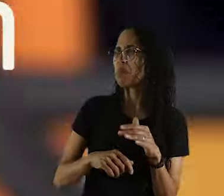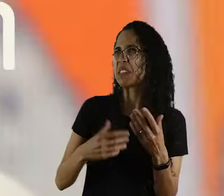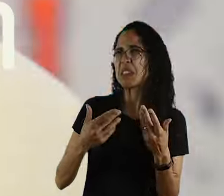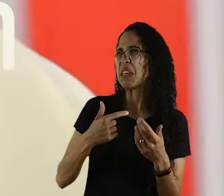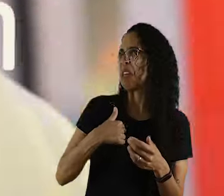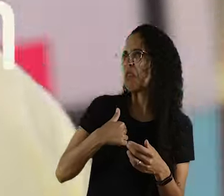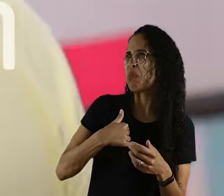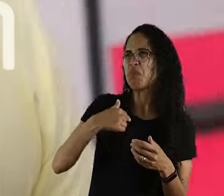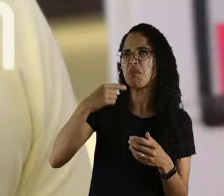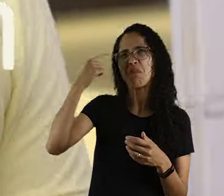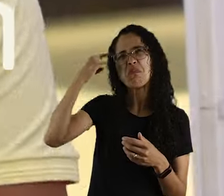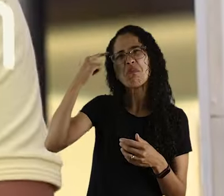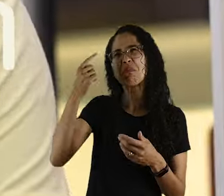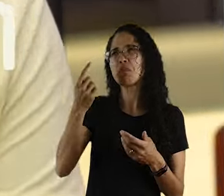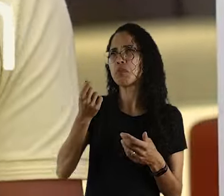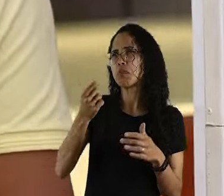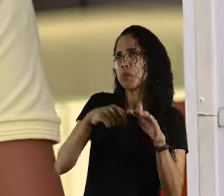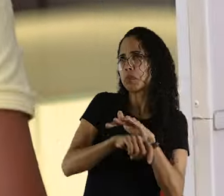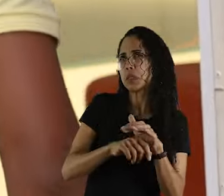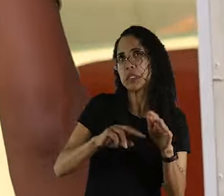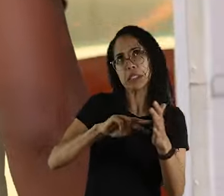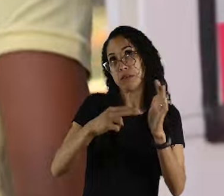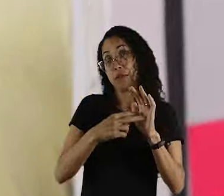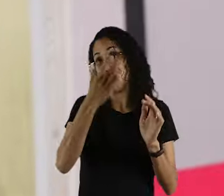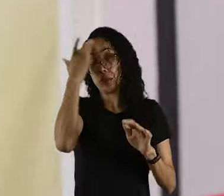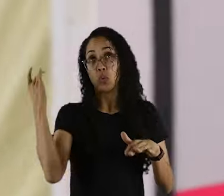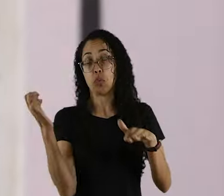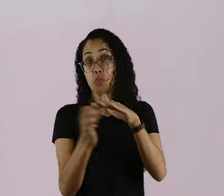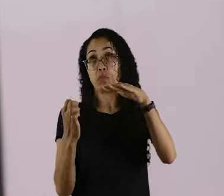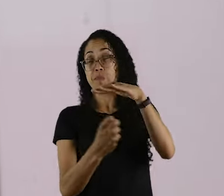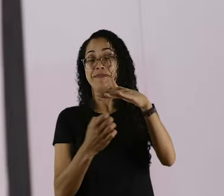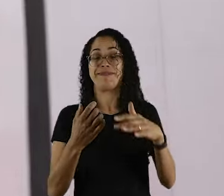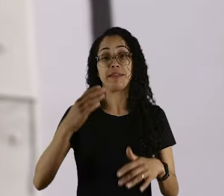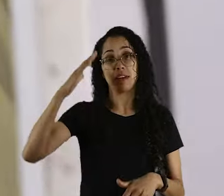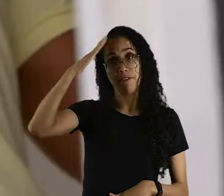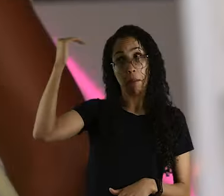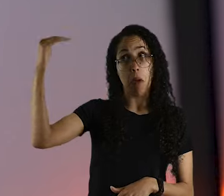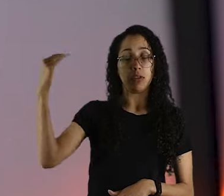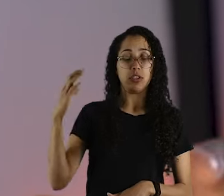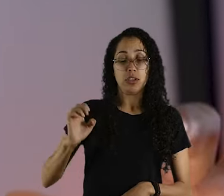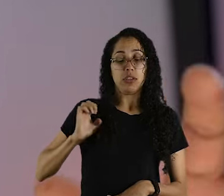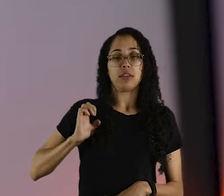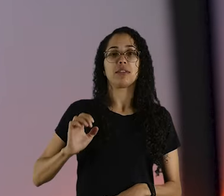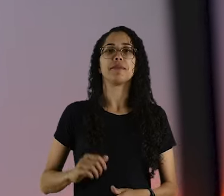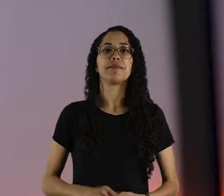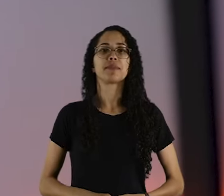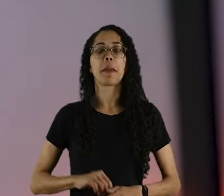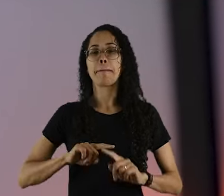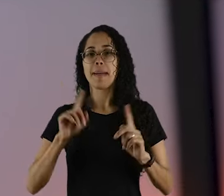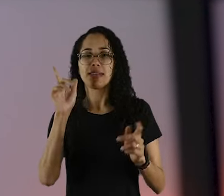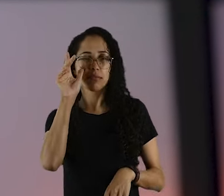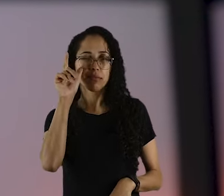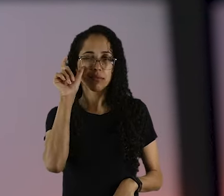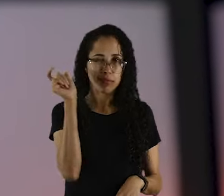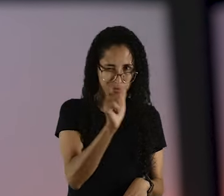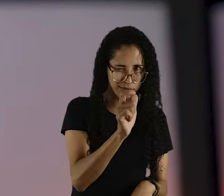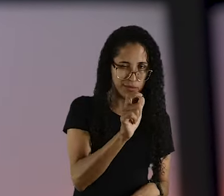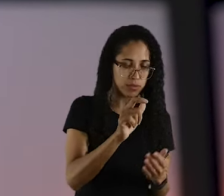mim, cara. Sem investidor, isso é coisa de empresário. Já tentei, né, eu por curiosidade, entrei, simulei,